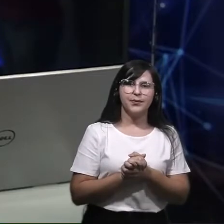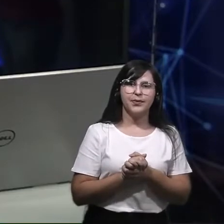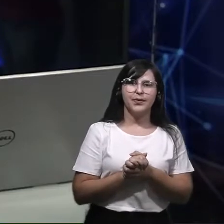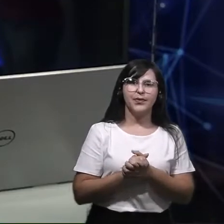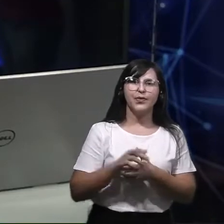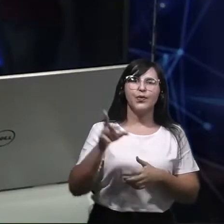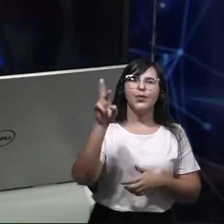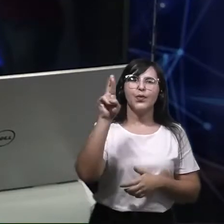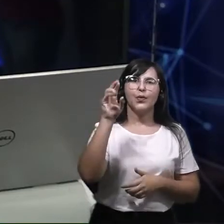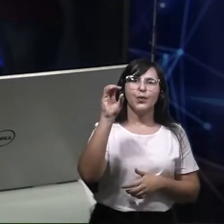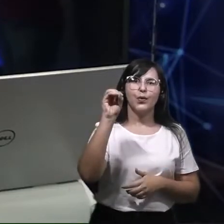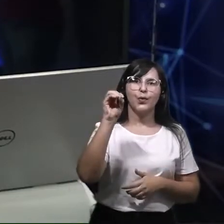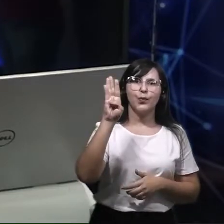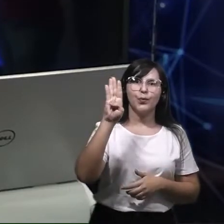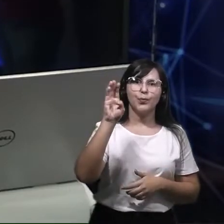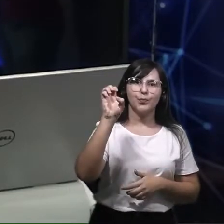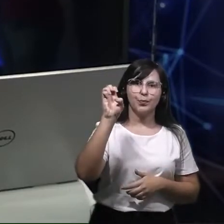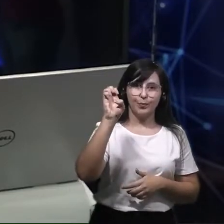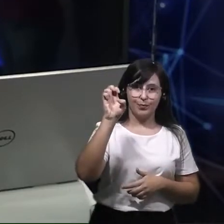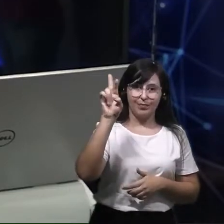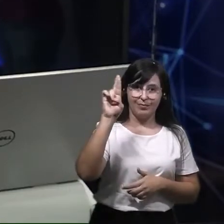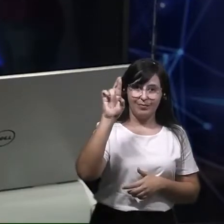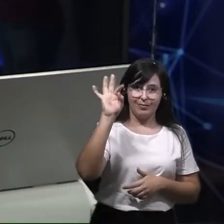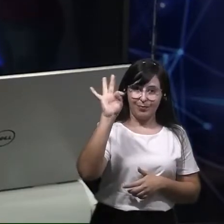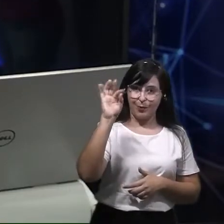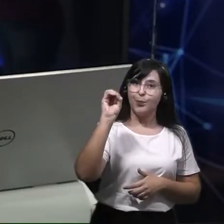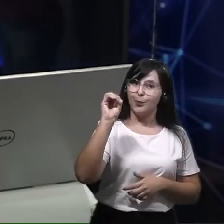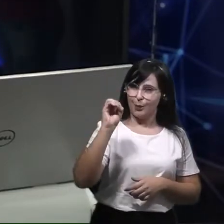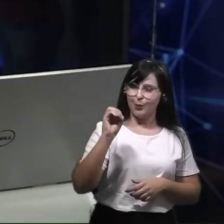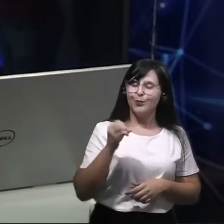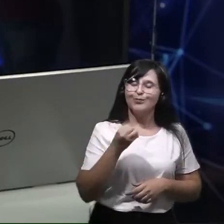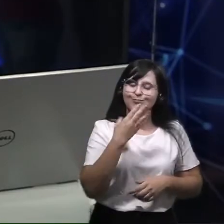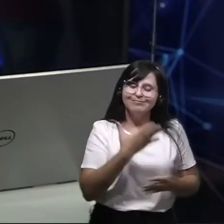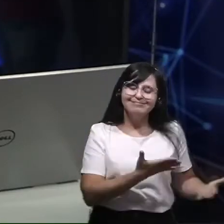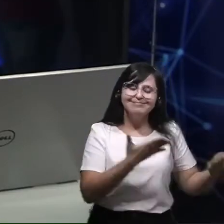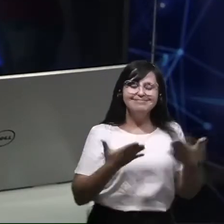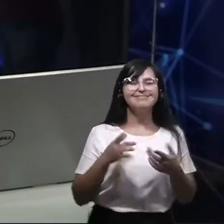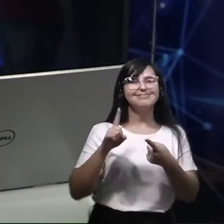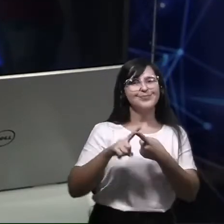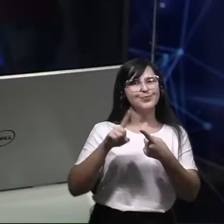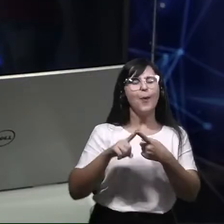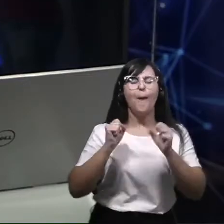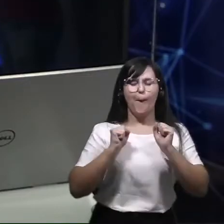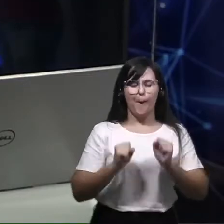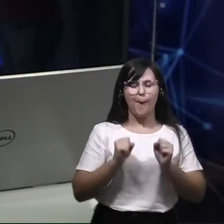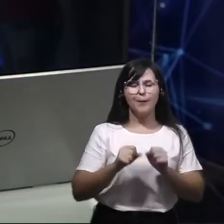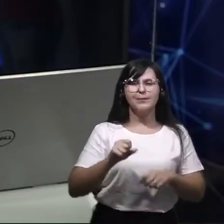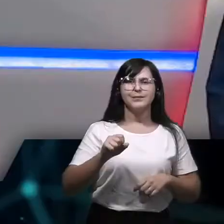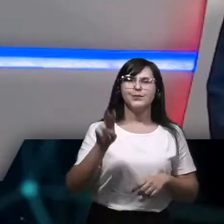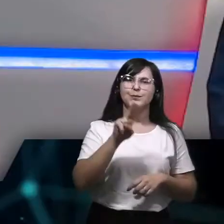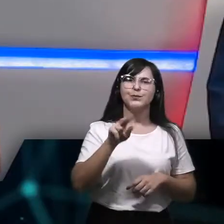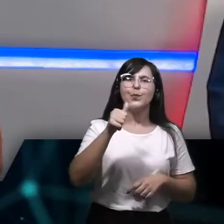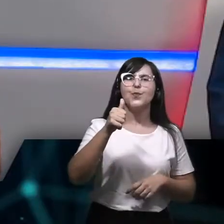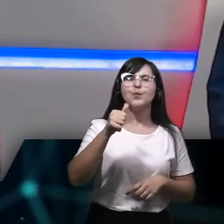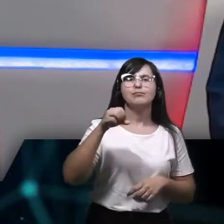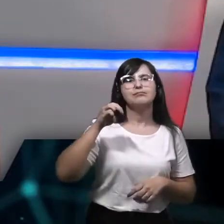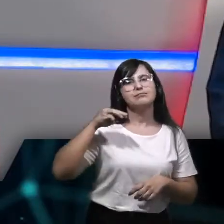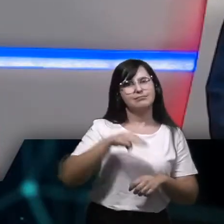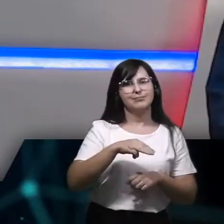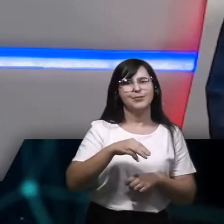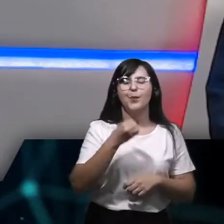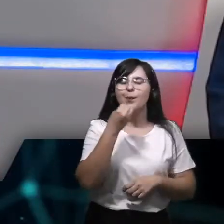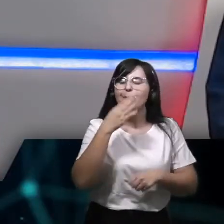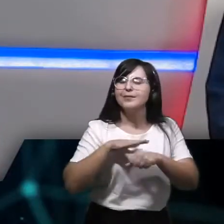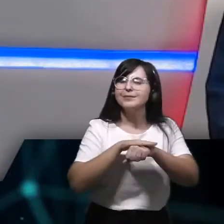Candidato Roberto Asfora. Candidato Roberto, seja bem-vindo também. O senhor dispõe do tempo de um minuto.